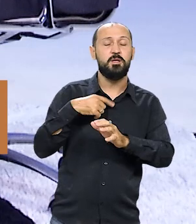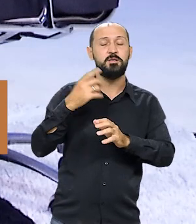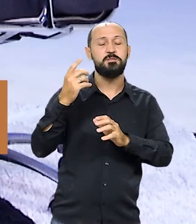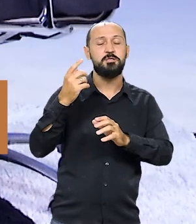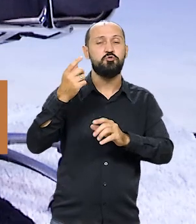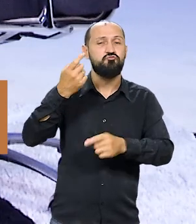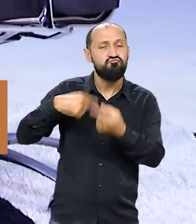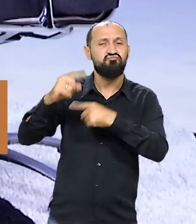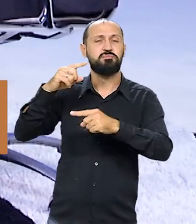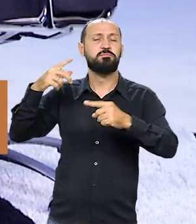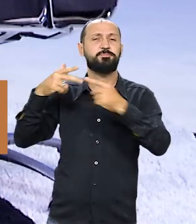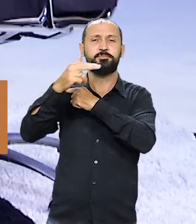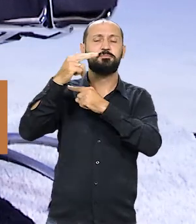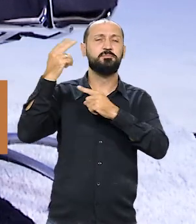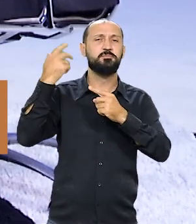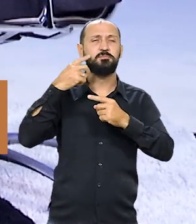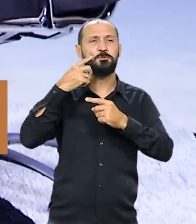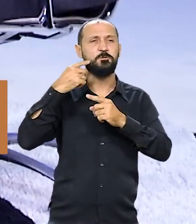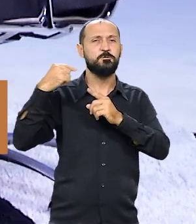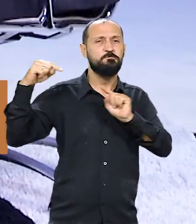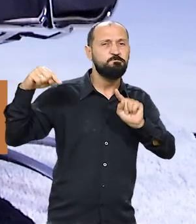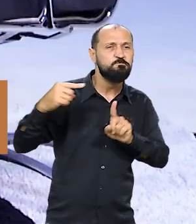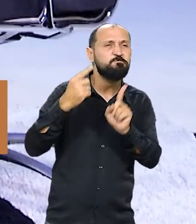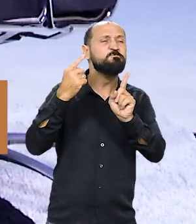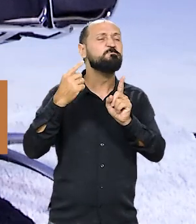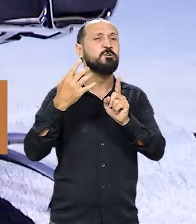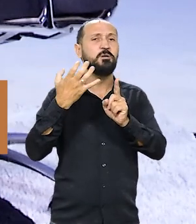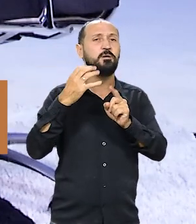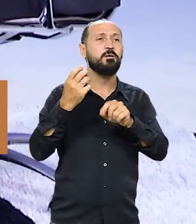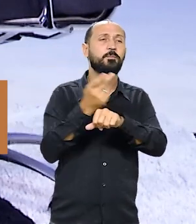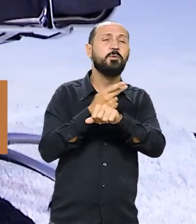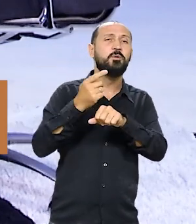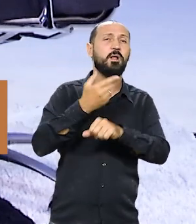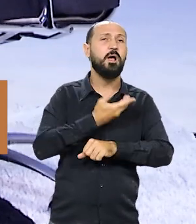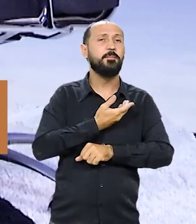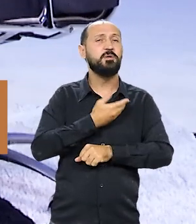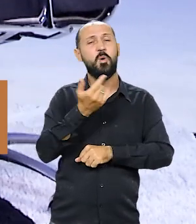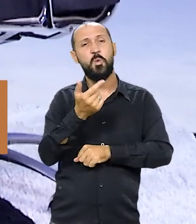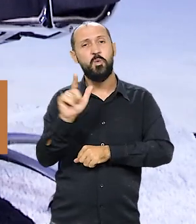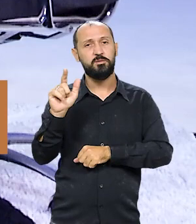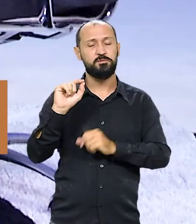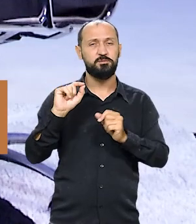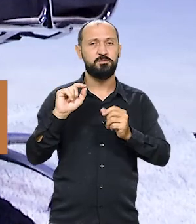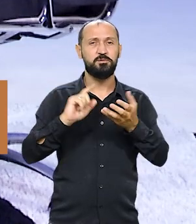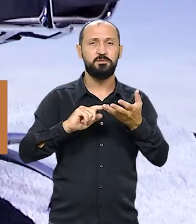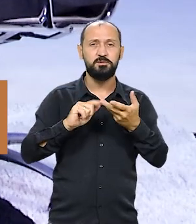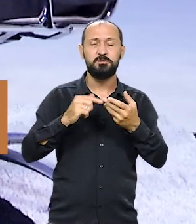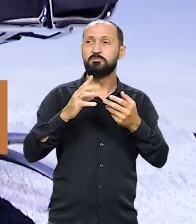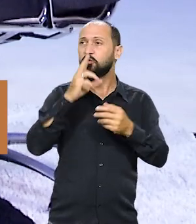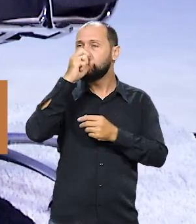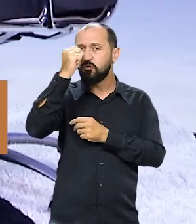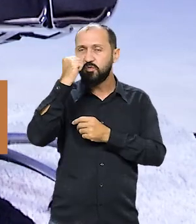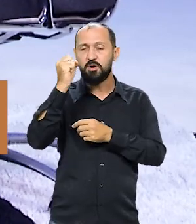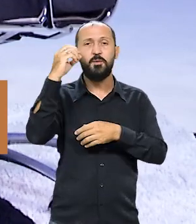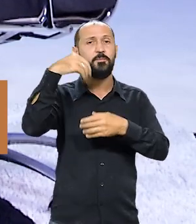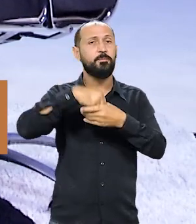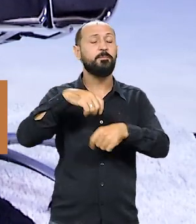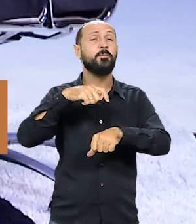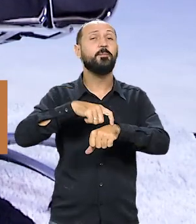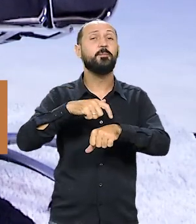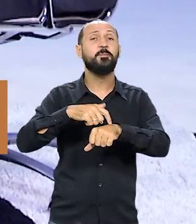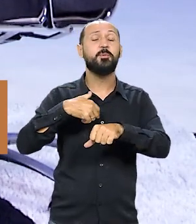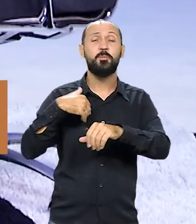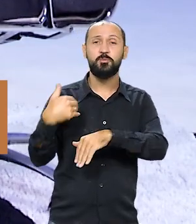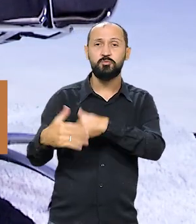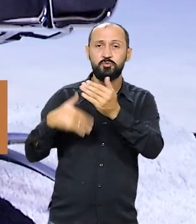natureza. A transgressão, ou seja, o desafio, o procurar outras amizades, tudo muito intenso, isso faz